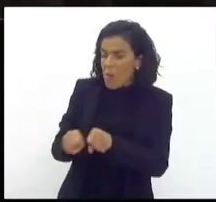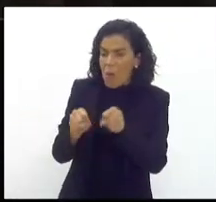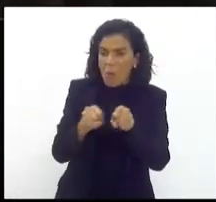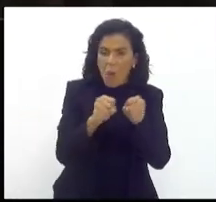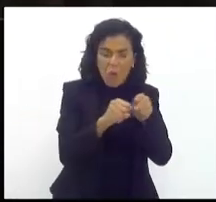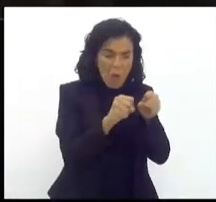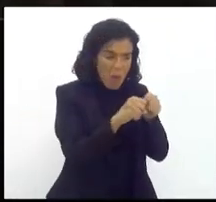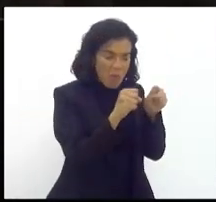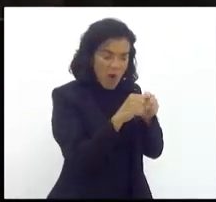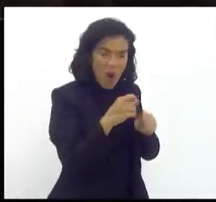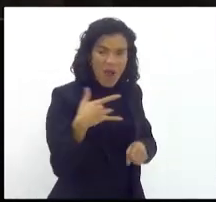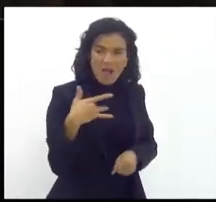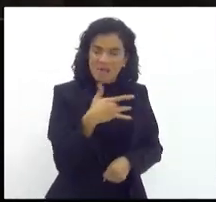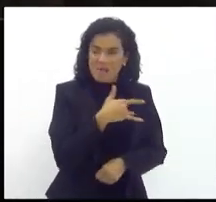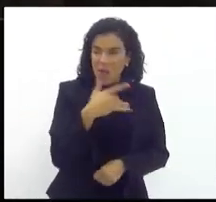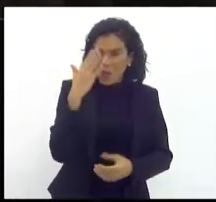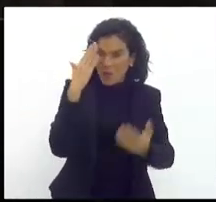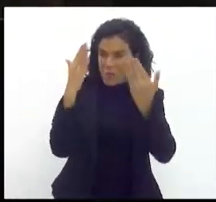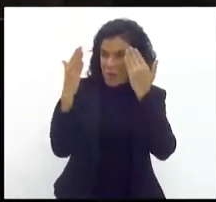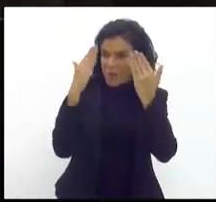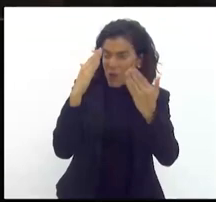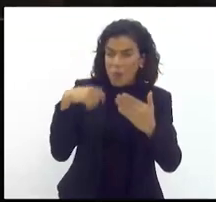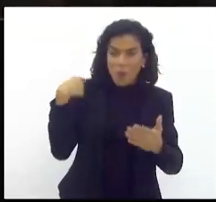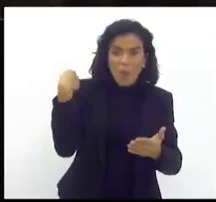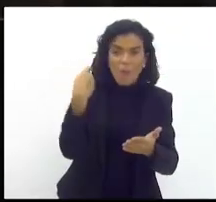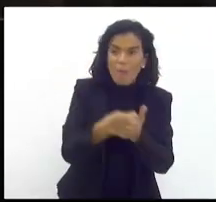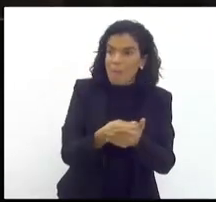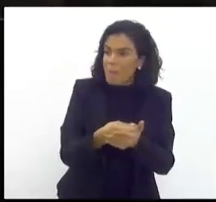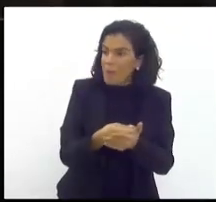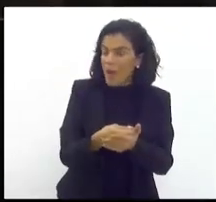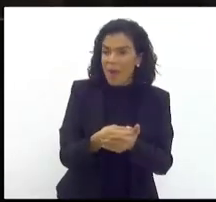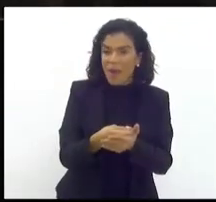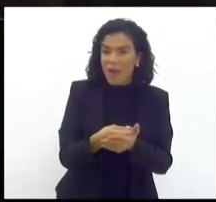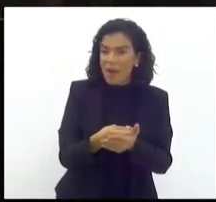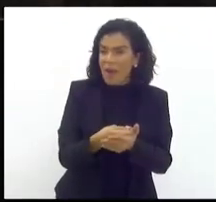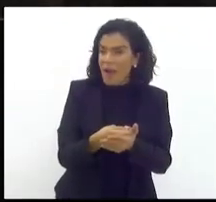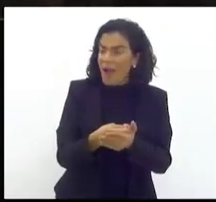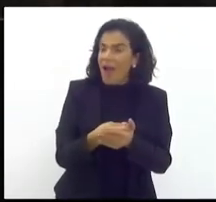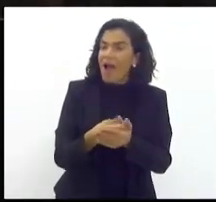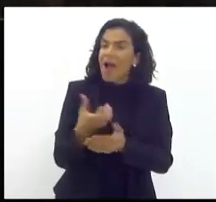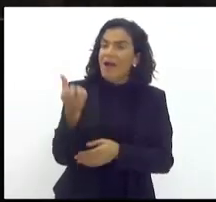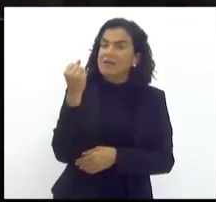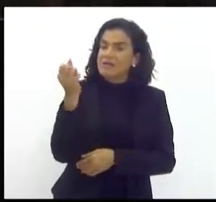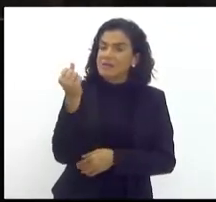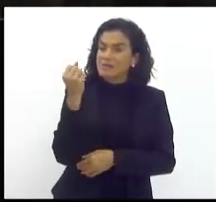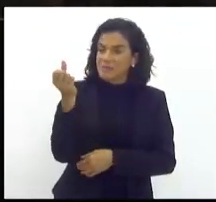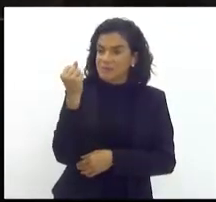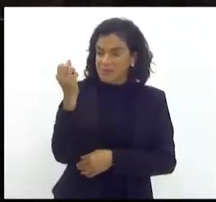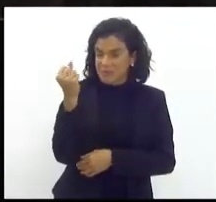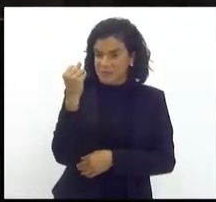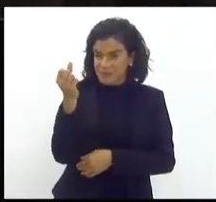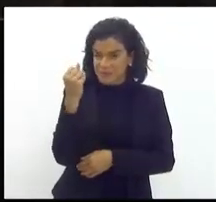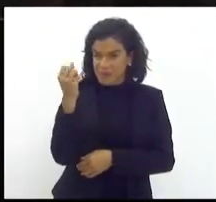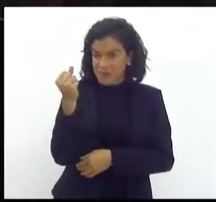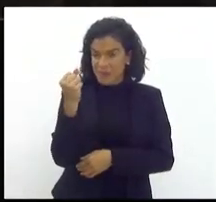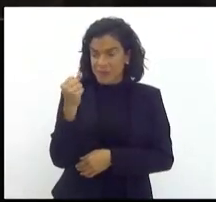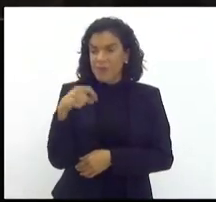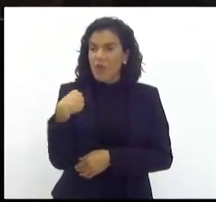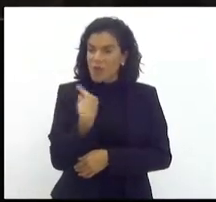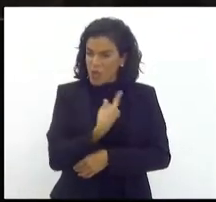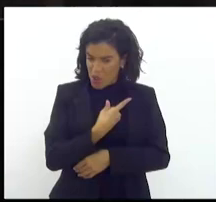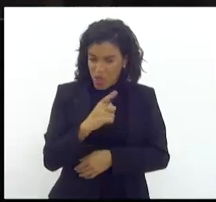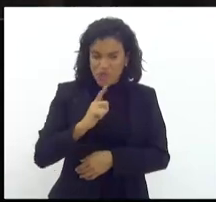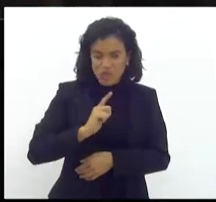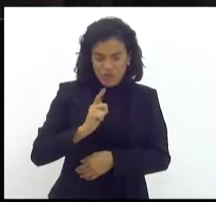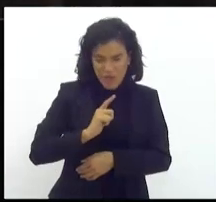mental não paga inclusive as pensionistas que nós